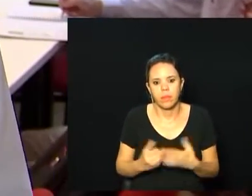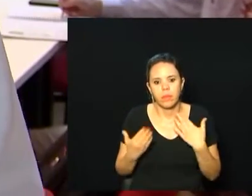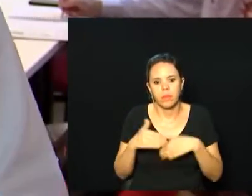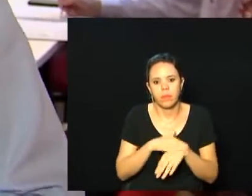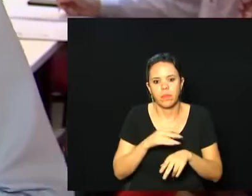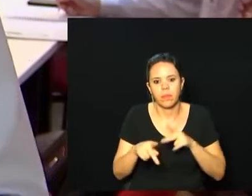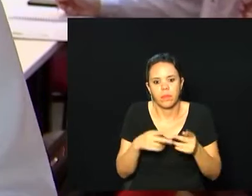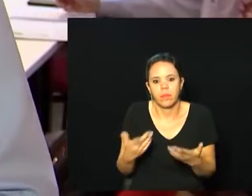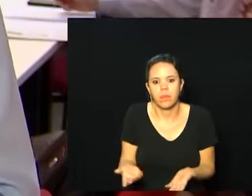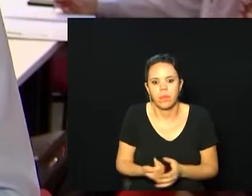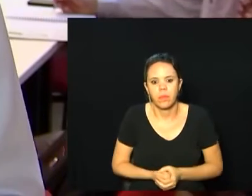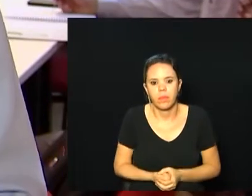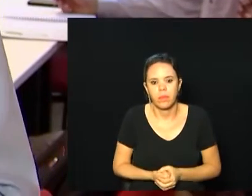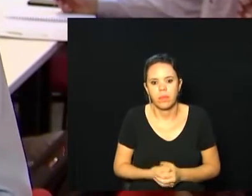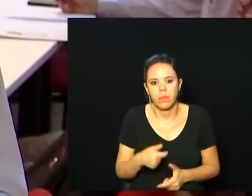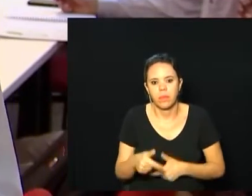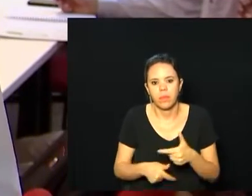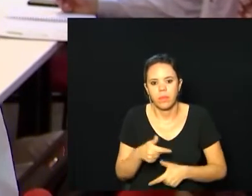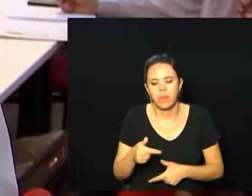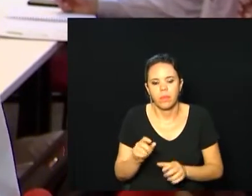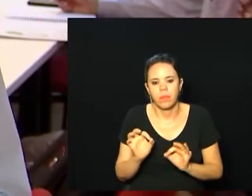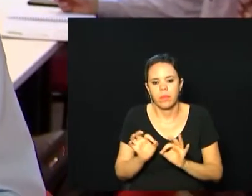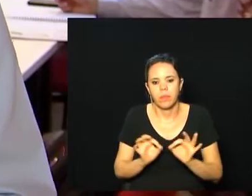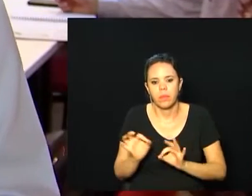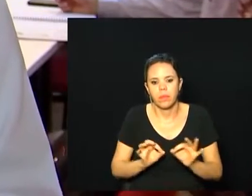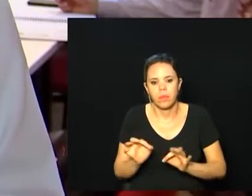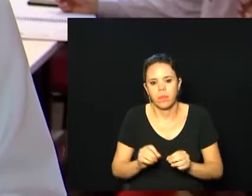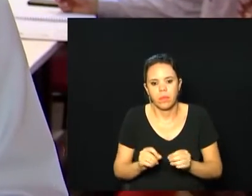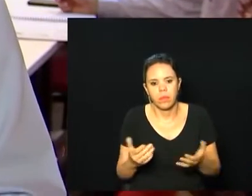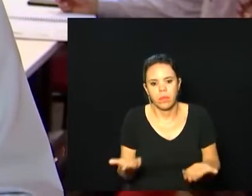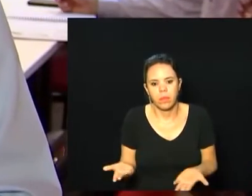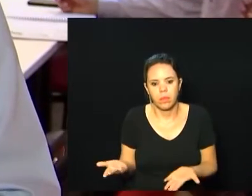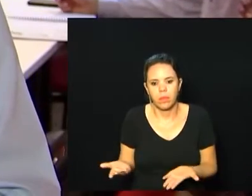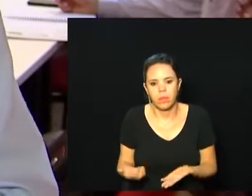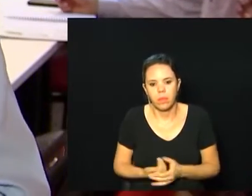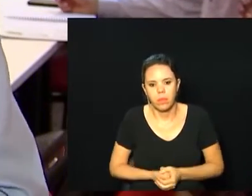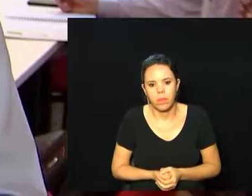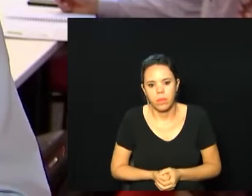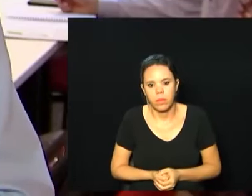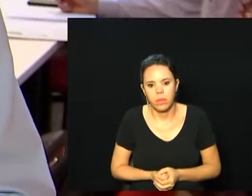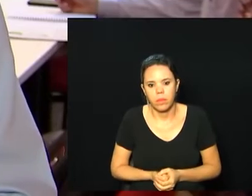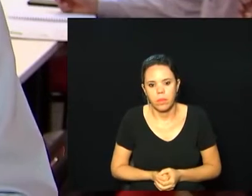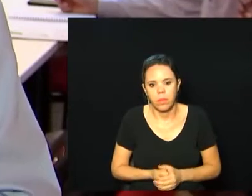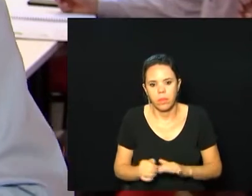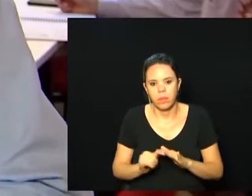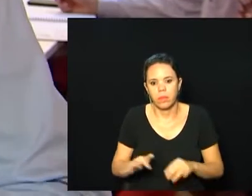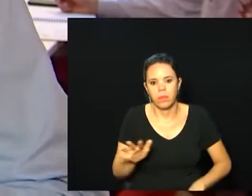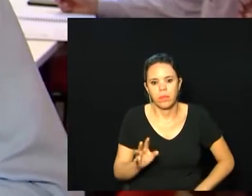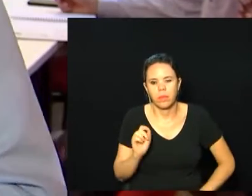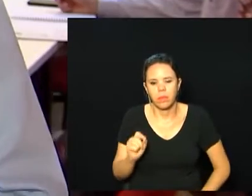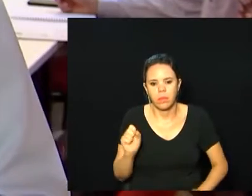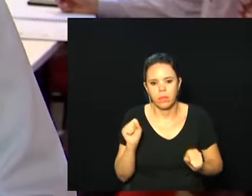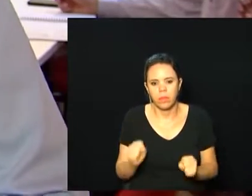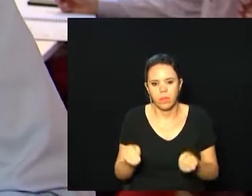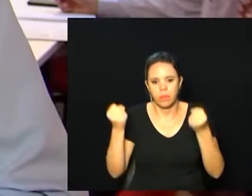com as pessoas que estão operacionando, que estão gestando, fazendo a gestão dessas entidades, para que eles